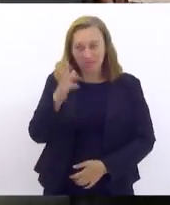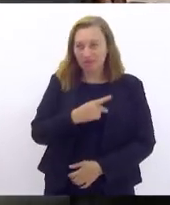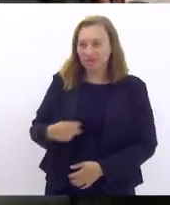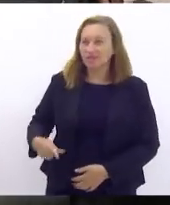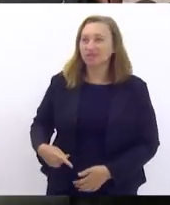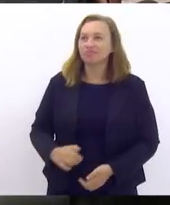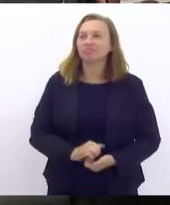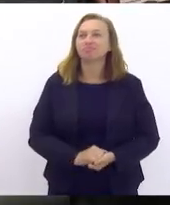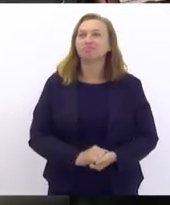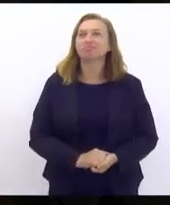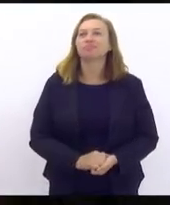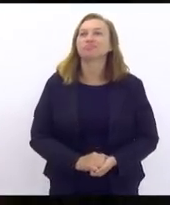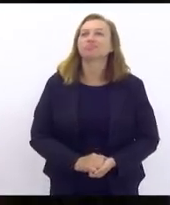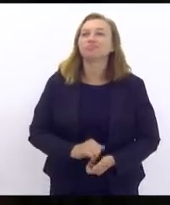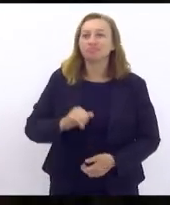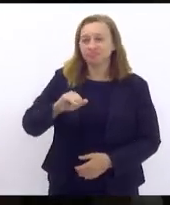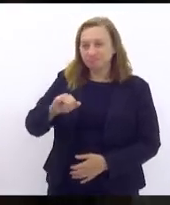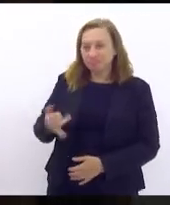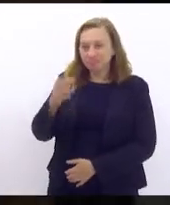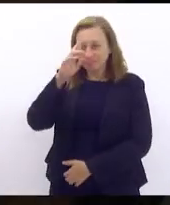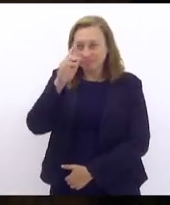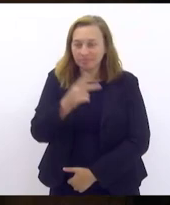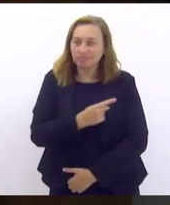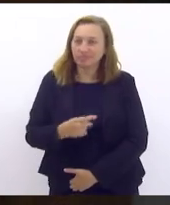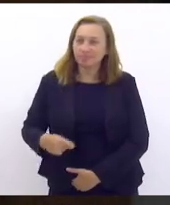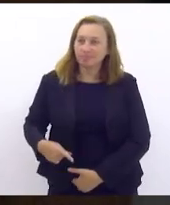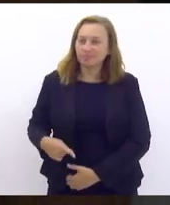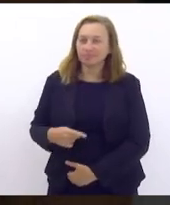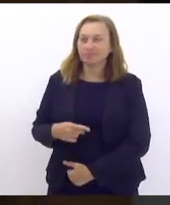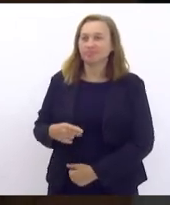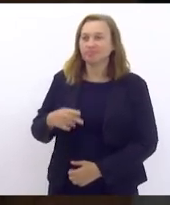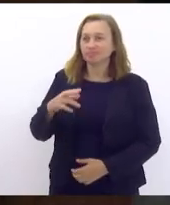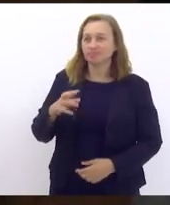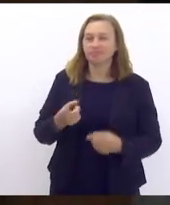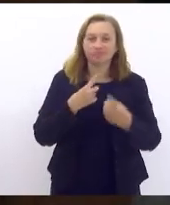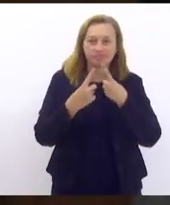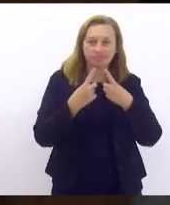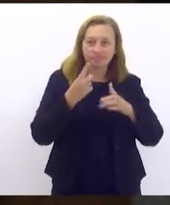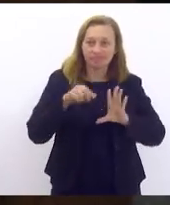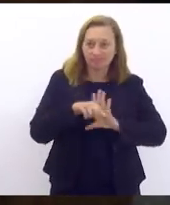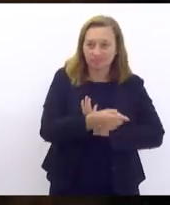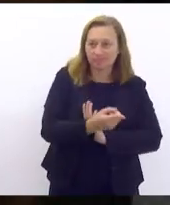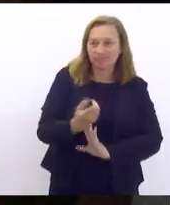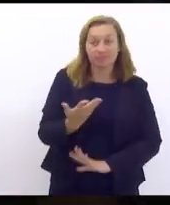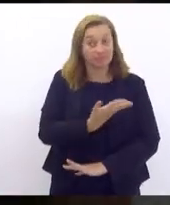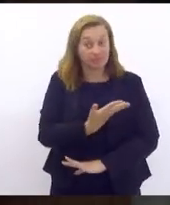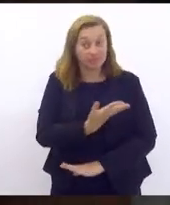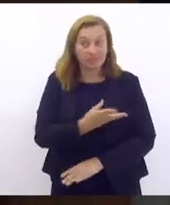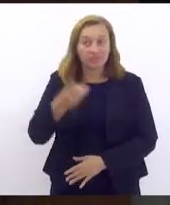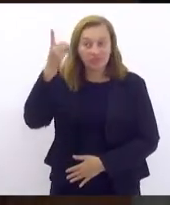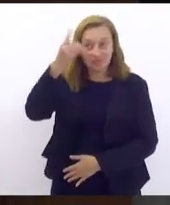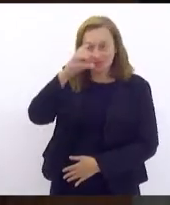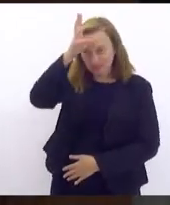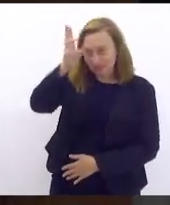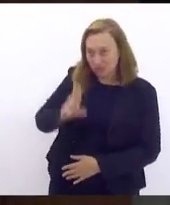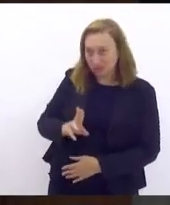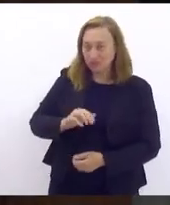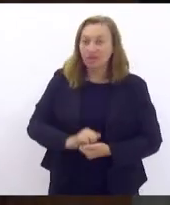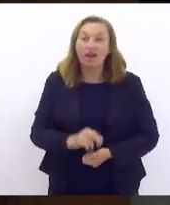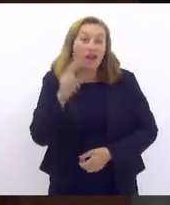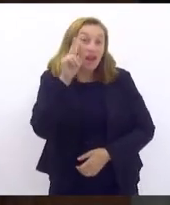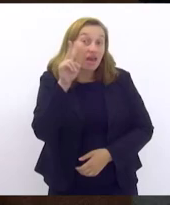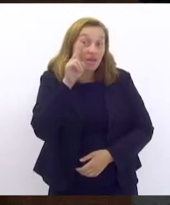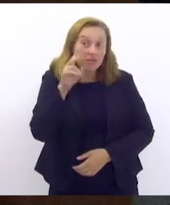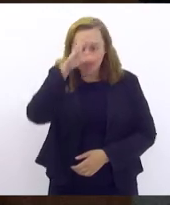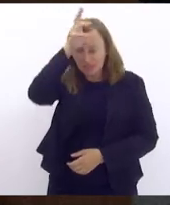presidente. Aproveitar, senhor presidente, que o senhor está num diálogo profundo aí com a nossa querida deputada Tia Ju, e lembrar